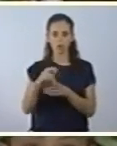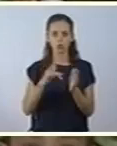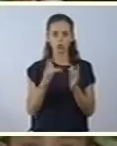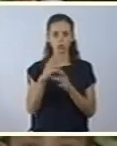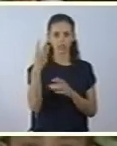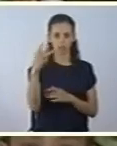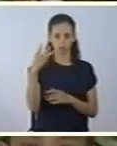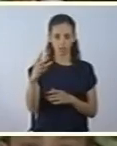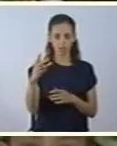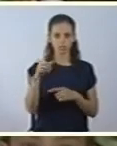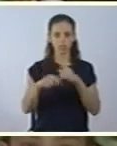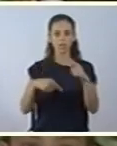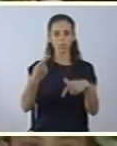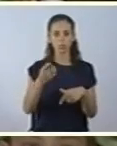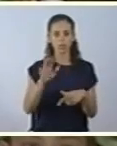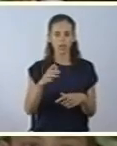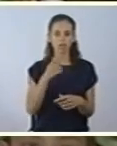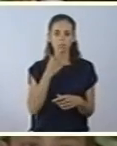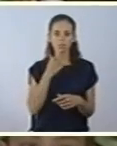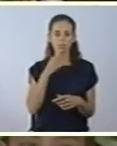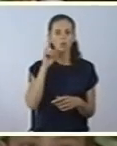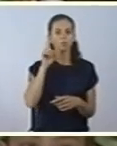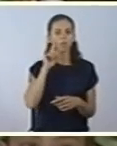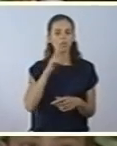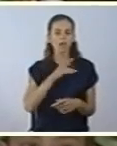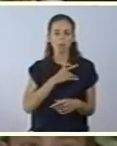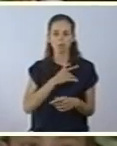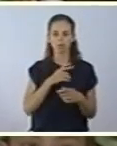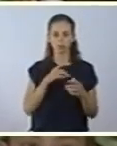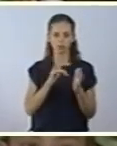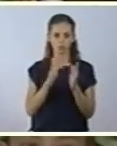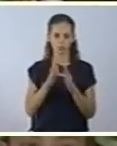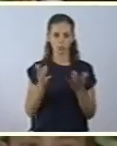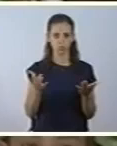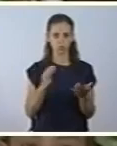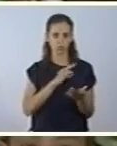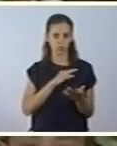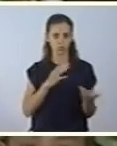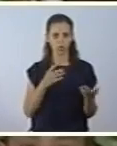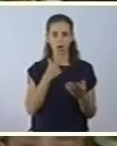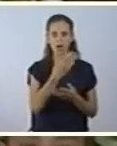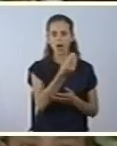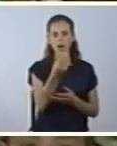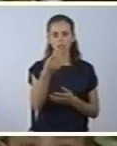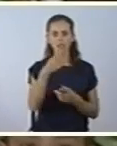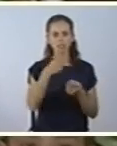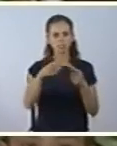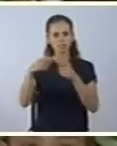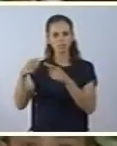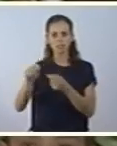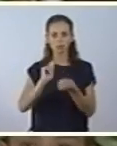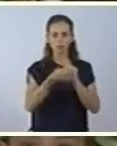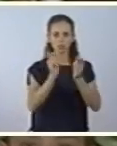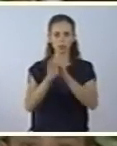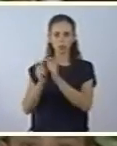3 vezes e depois entendeu que o importante é amar o Senhor. Temos tantos outros que já foram transfigurados e talvez